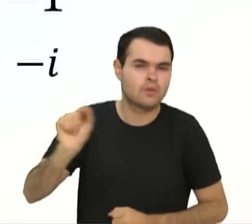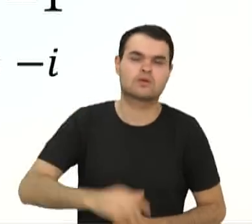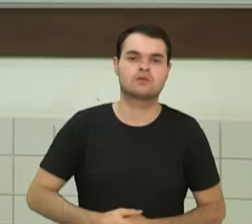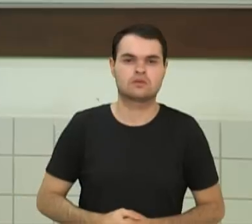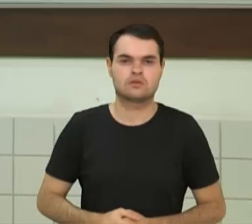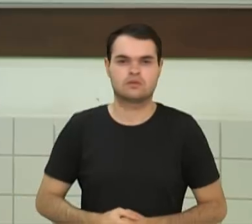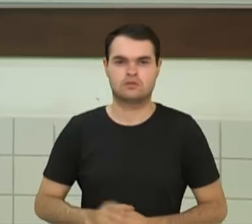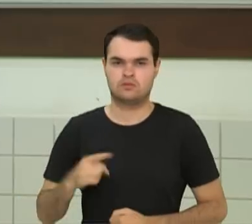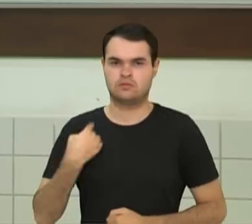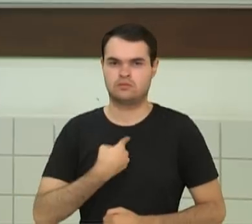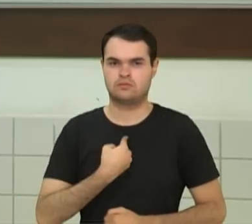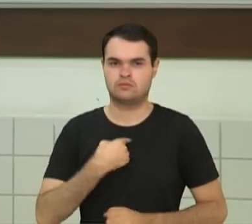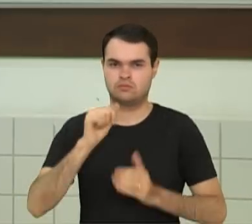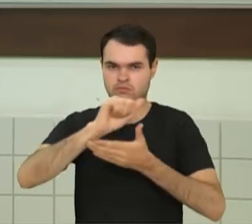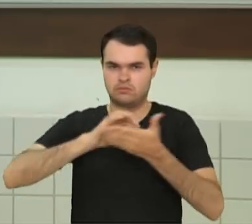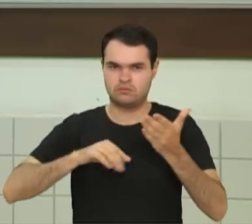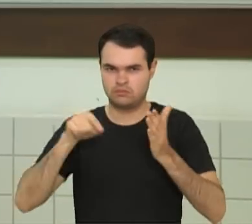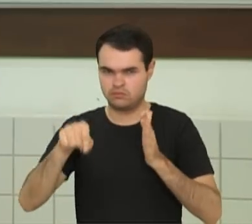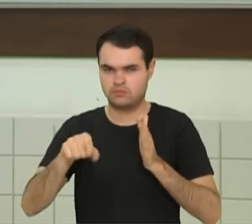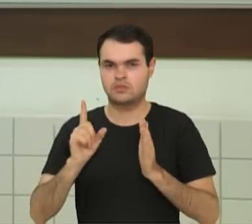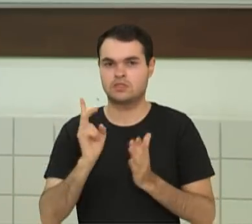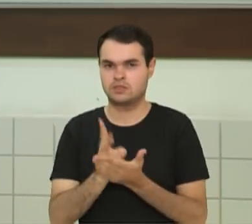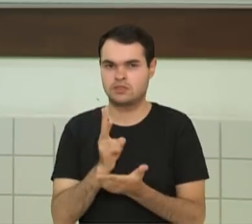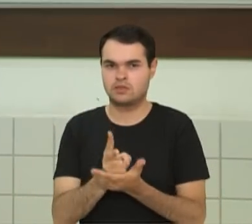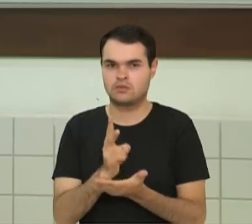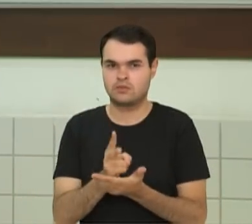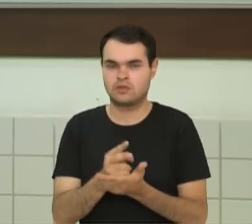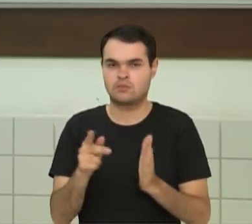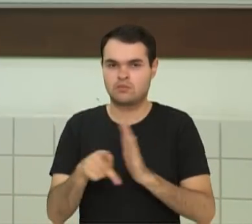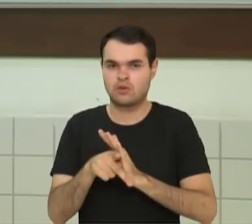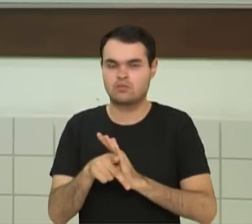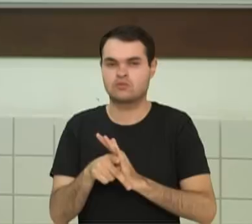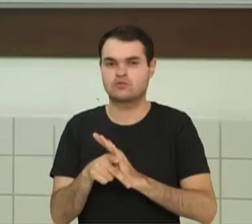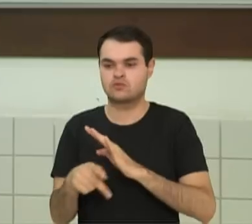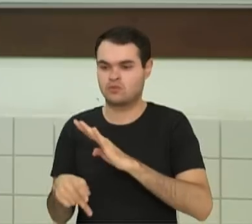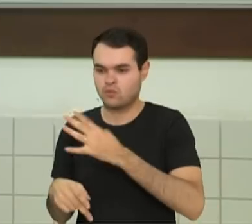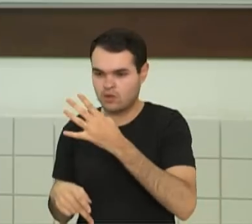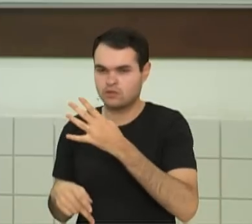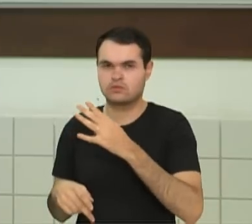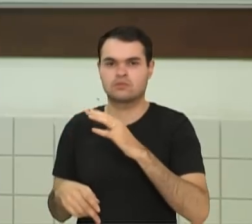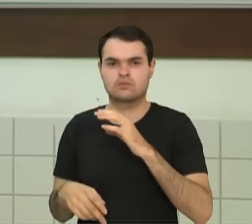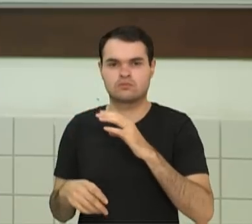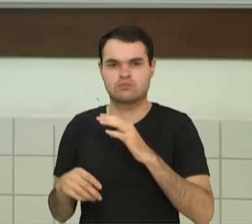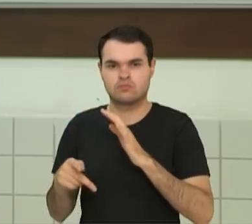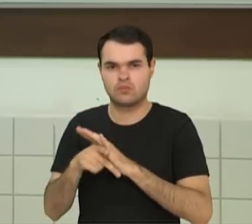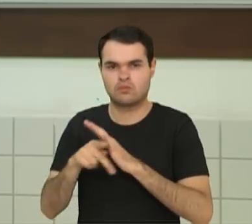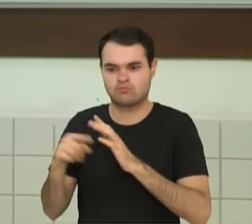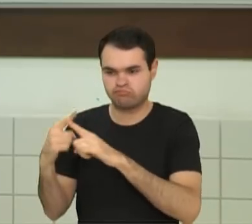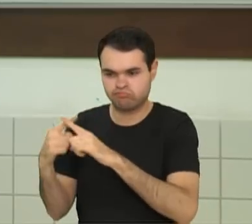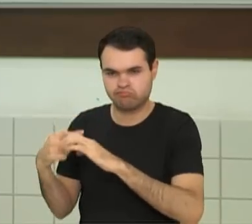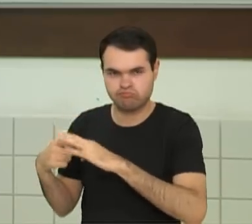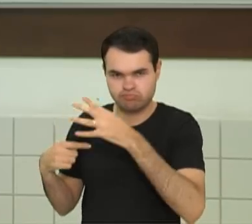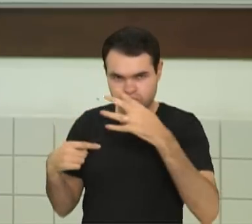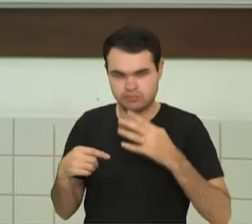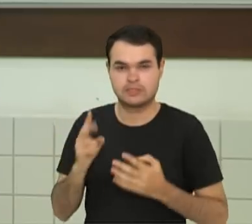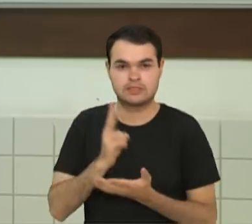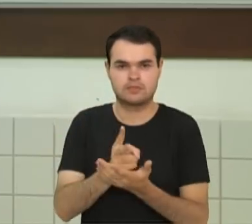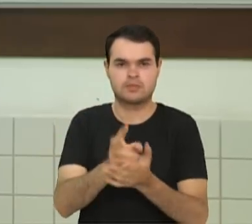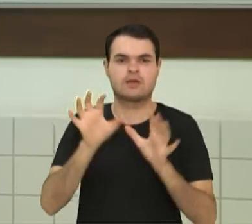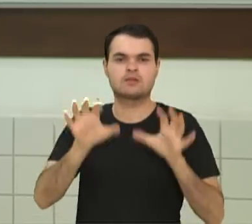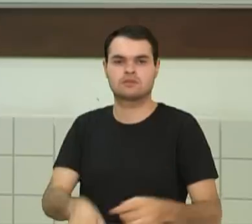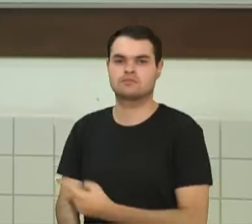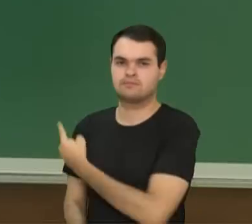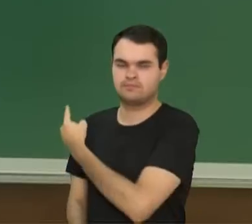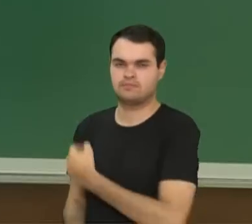o nosso exercício sempre vai dar em múltiplos de 4. Então, continuando aqui, nós vamos sempre aparecer dessa